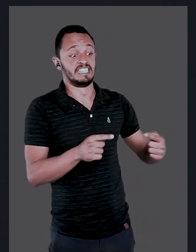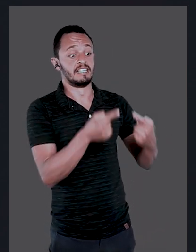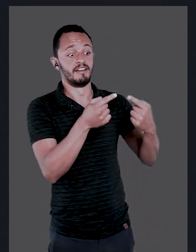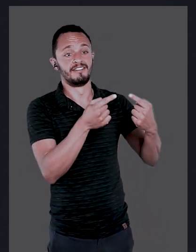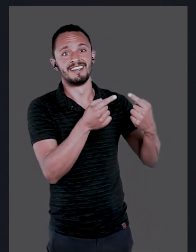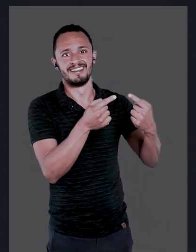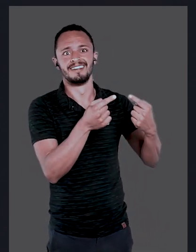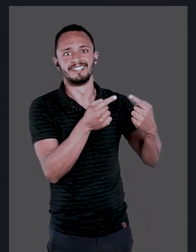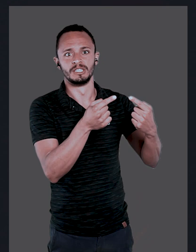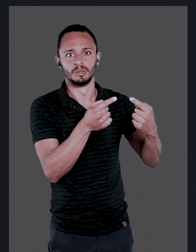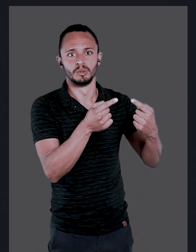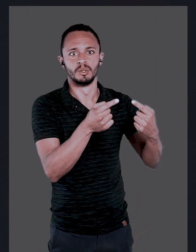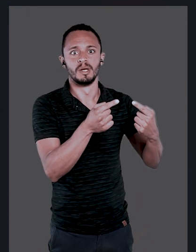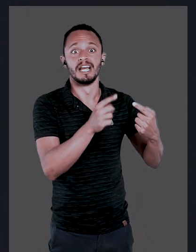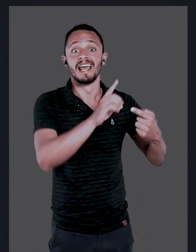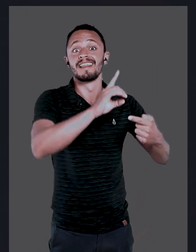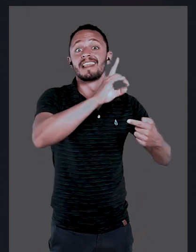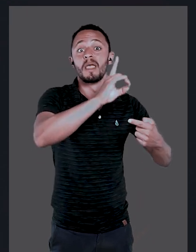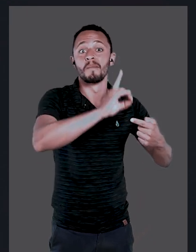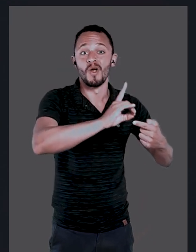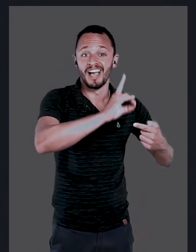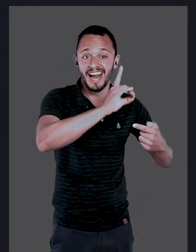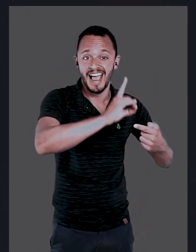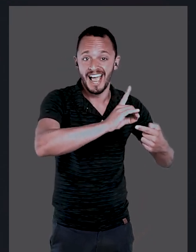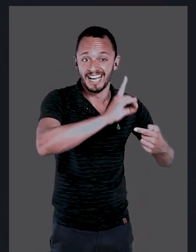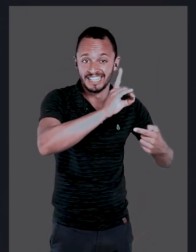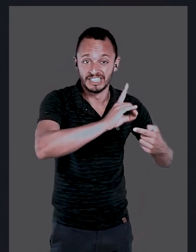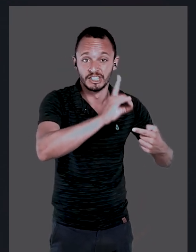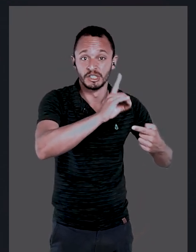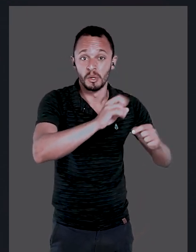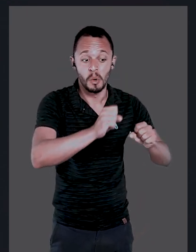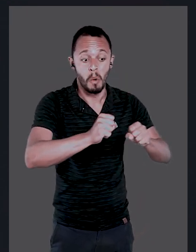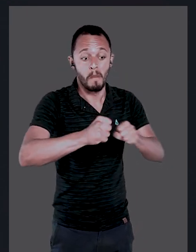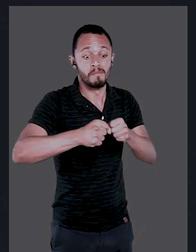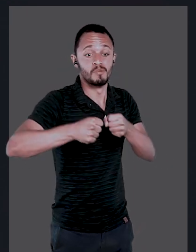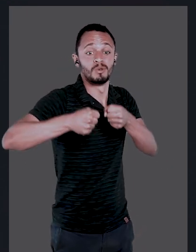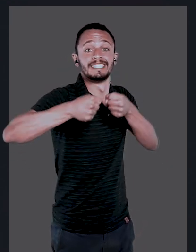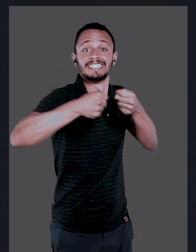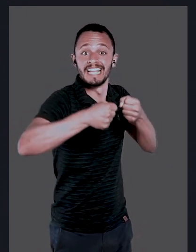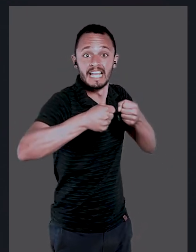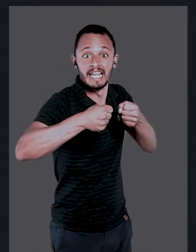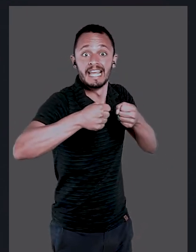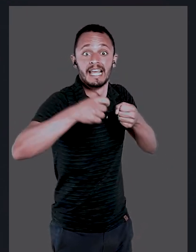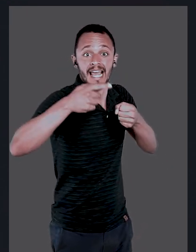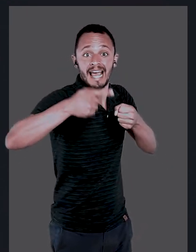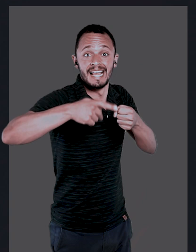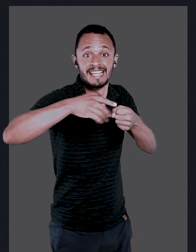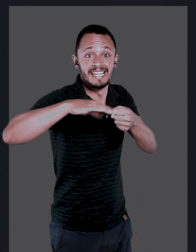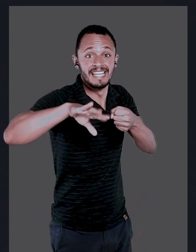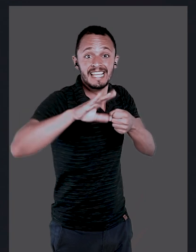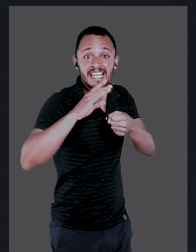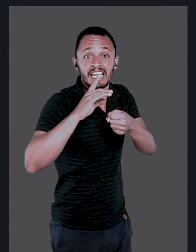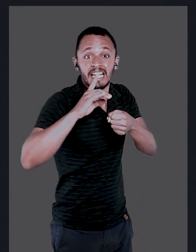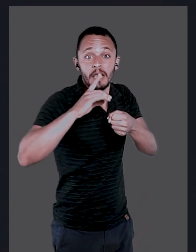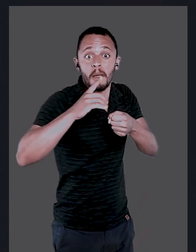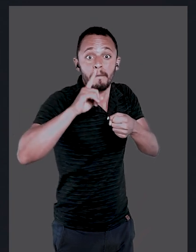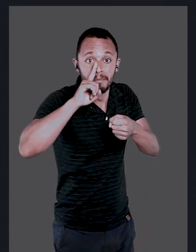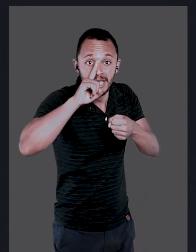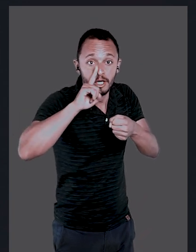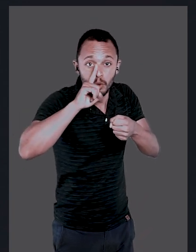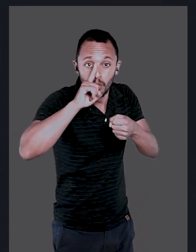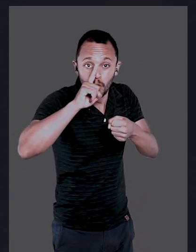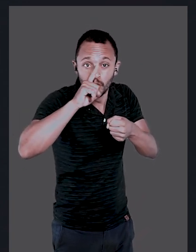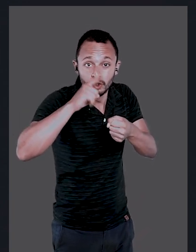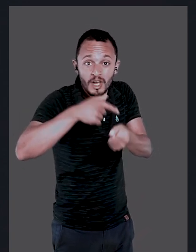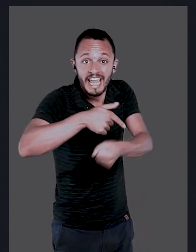risco, inclusive, nas estruturas democráticas. O discurso dominante do poder é um